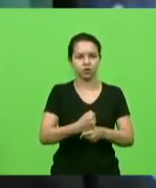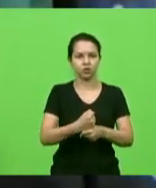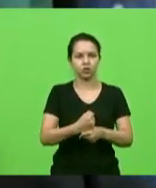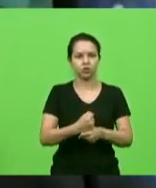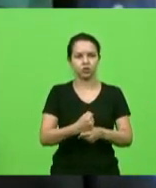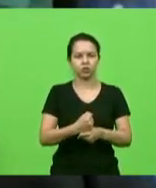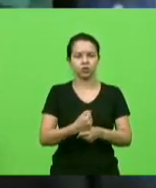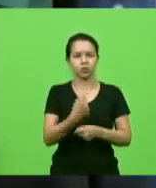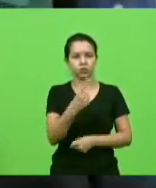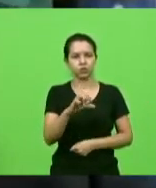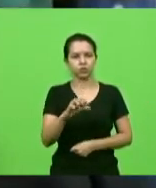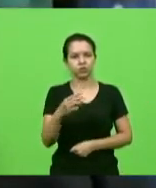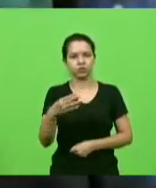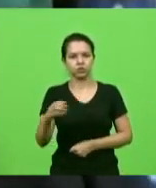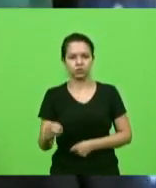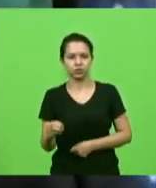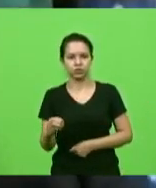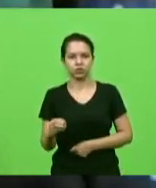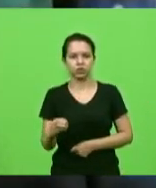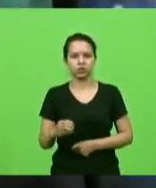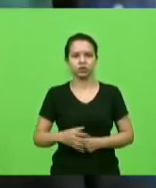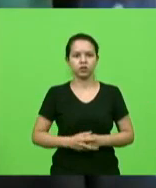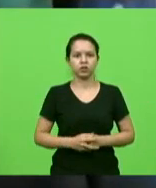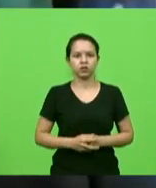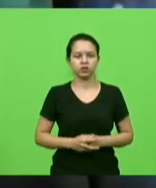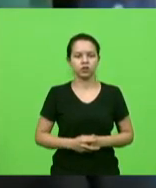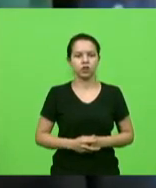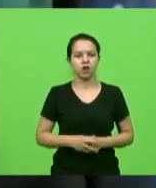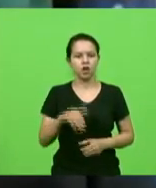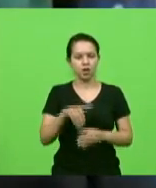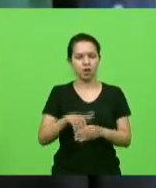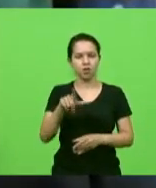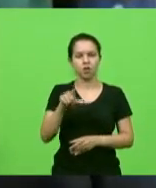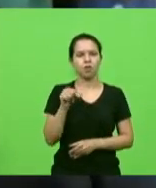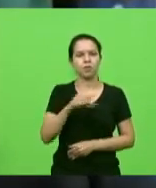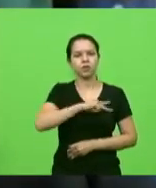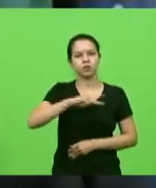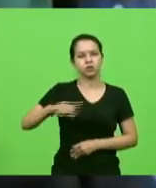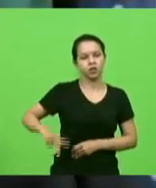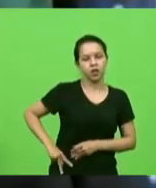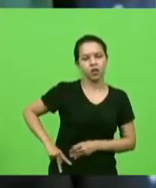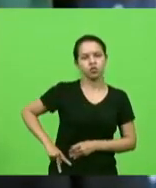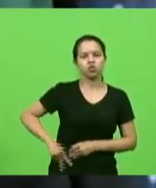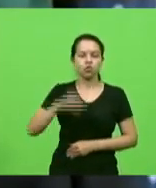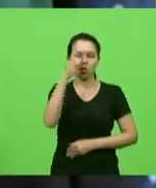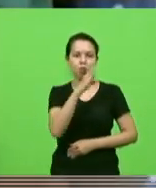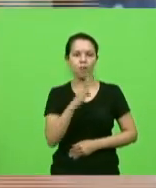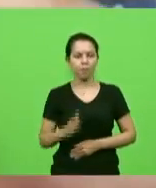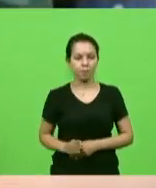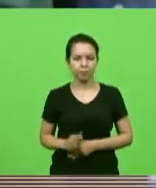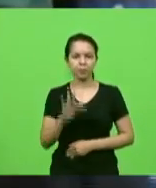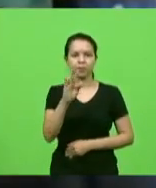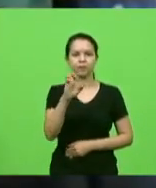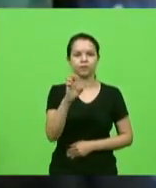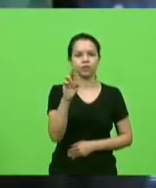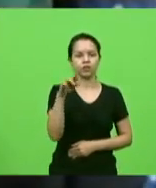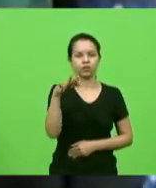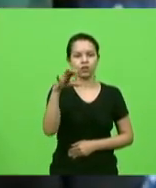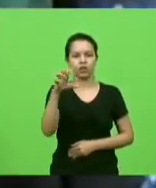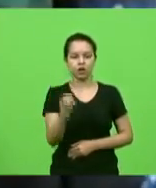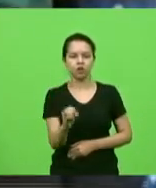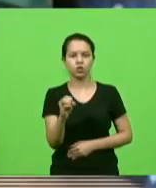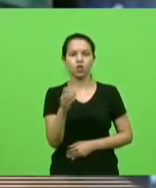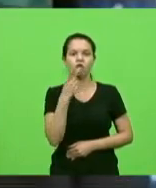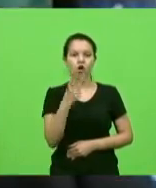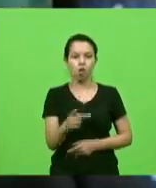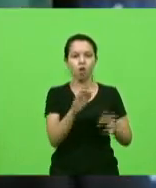ele sua posse para o 2º mandato o então eleito presidente da república Fernando Henrique Cardoso o João uma frase